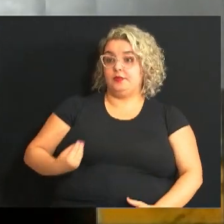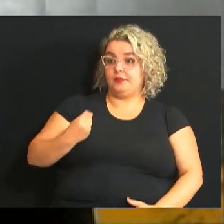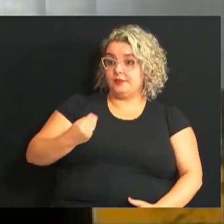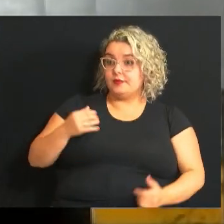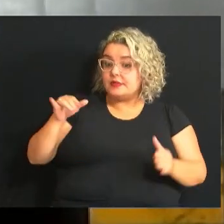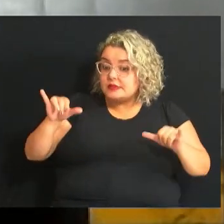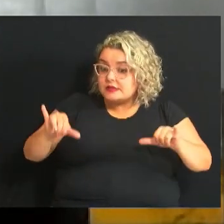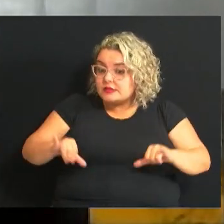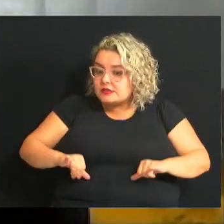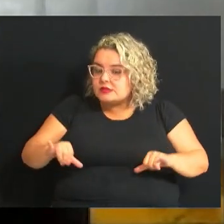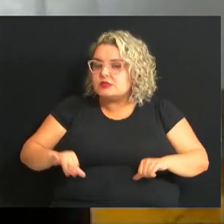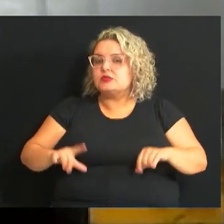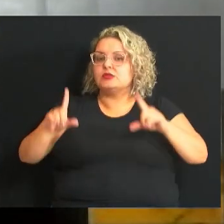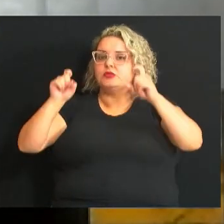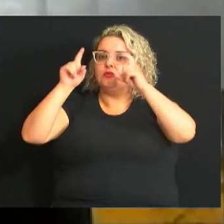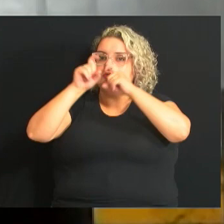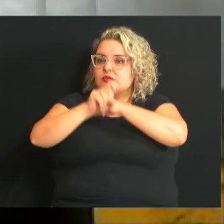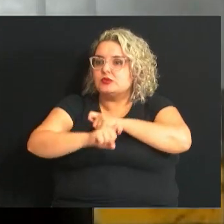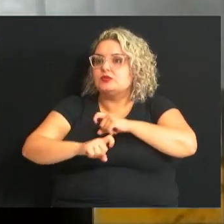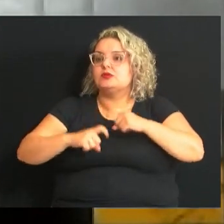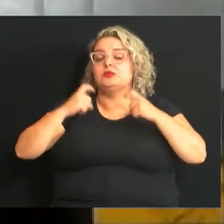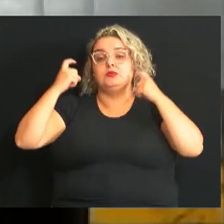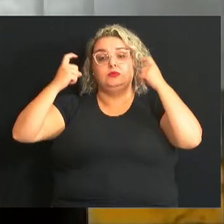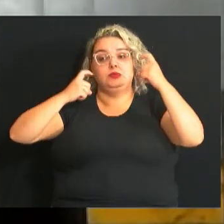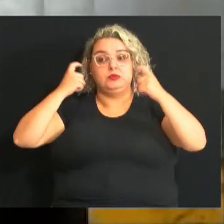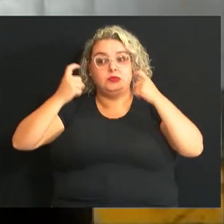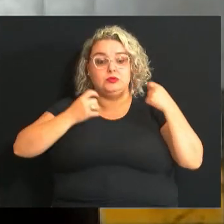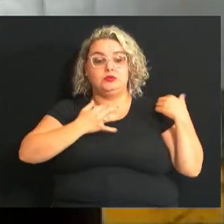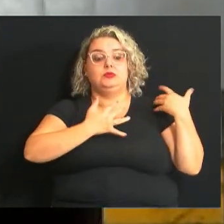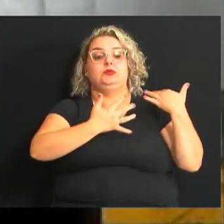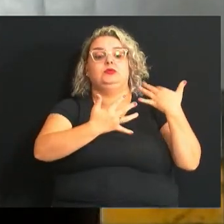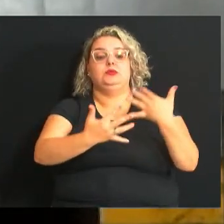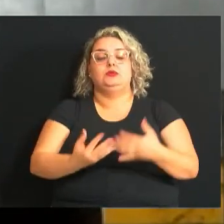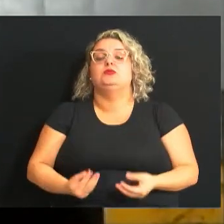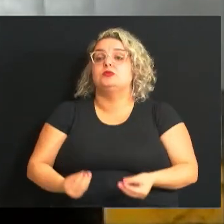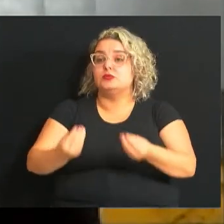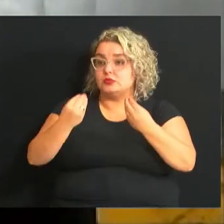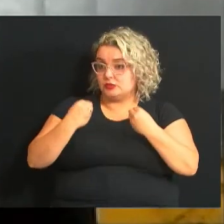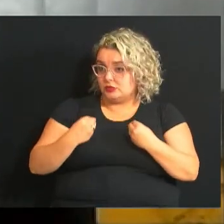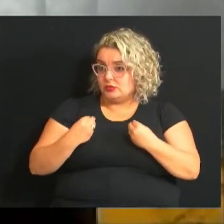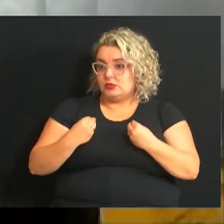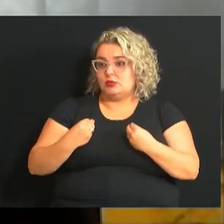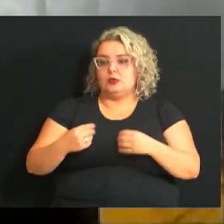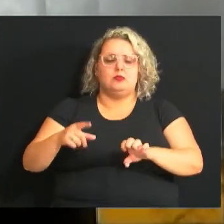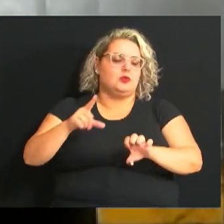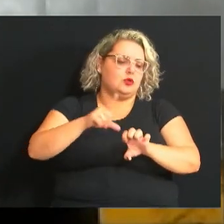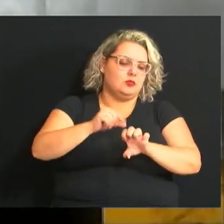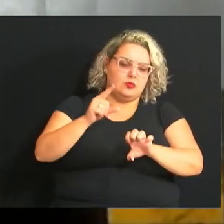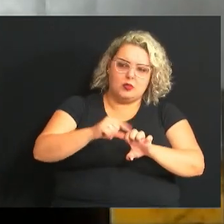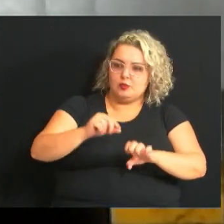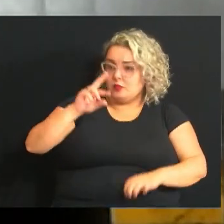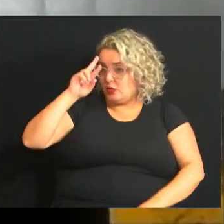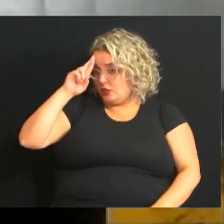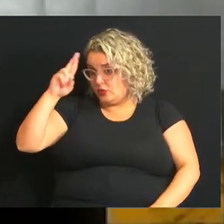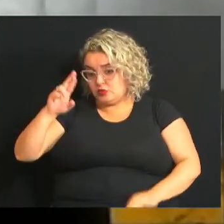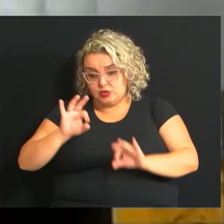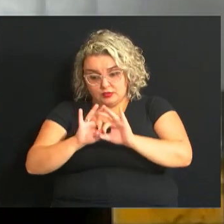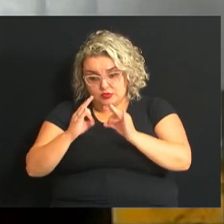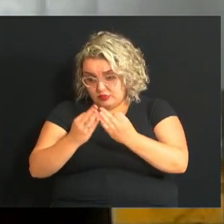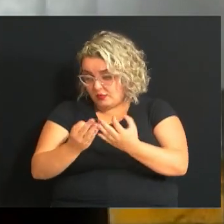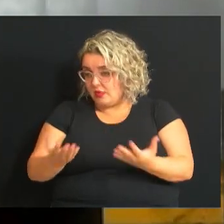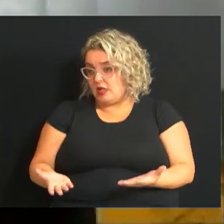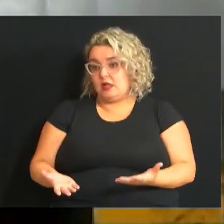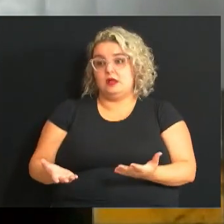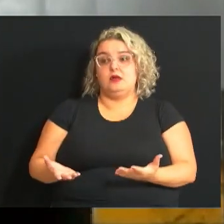essas preocupações que os últimos anos nos trouxe, para o empreendedor, para o chefe de família,